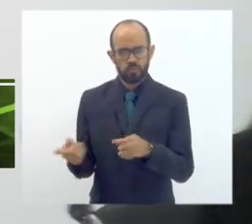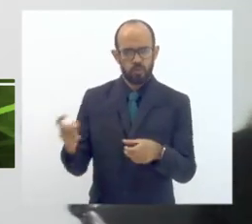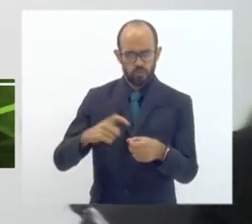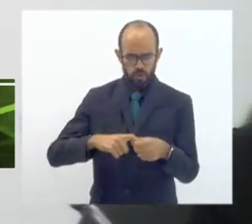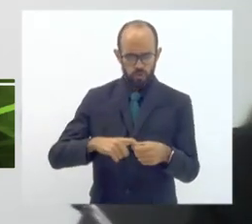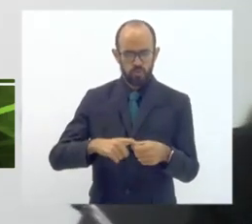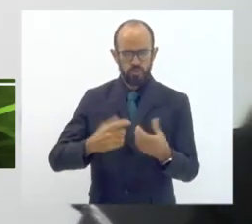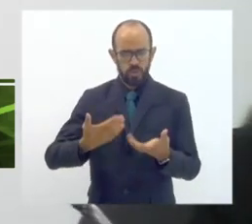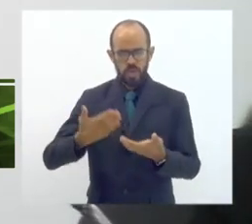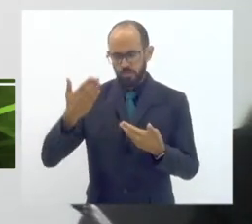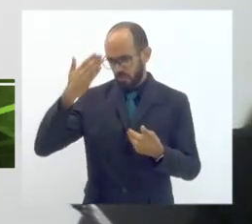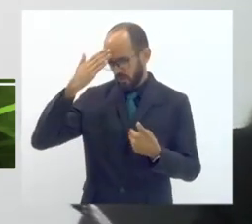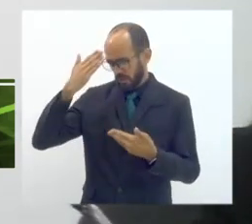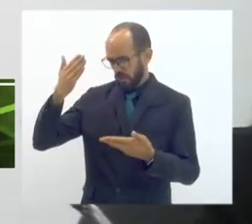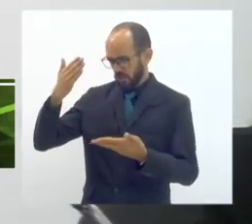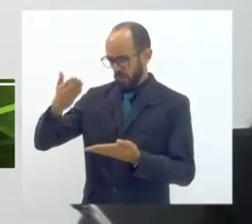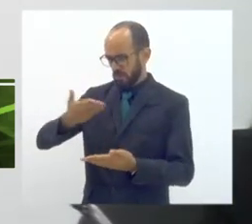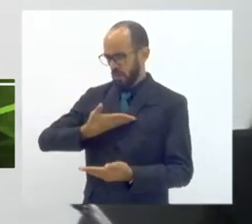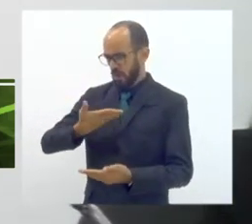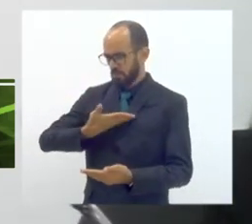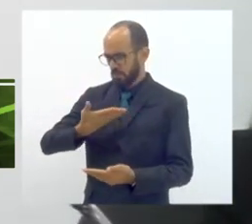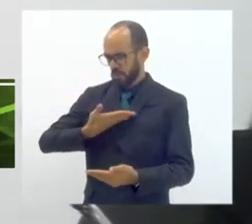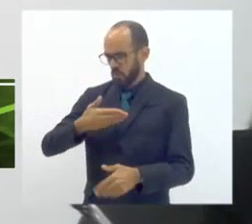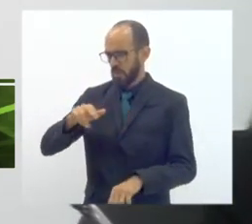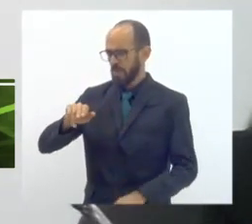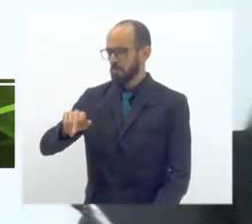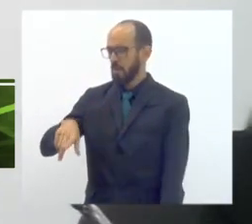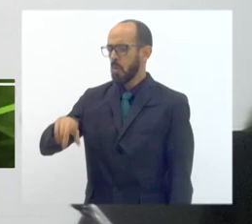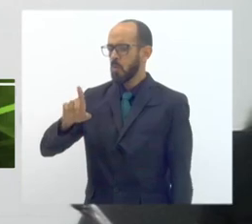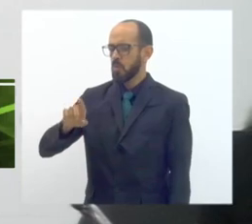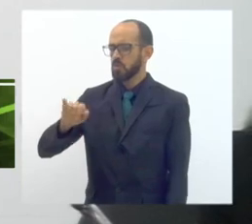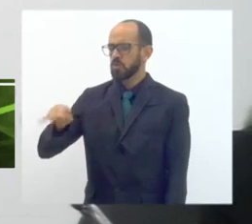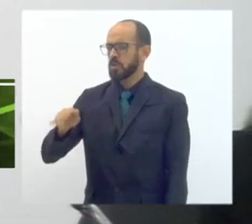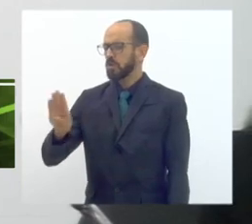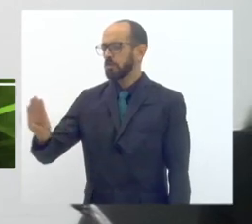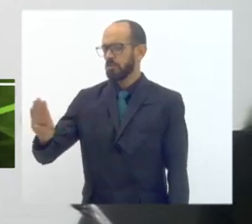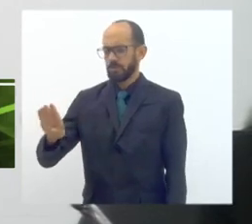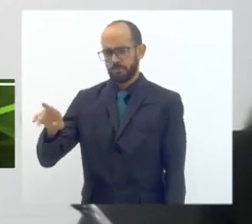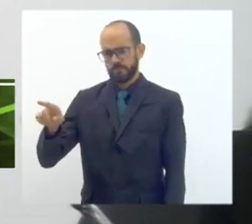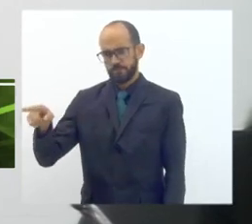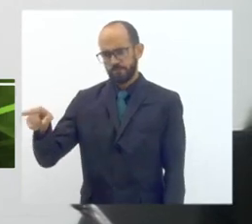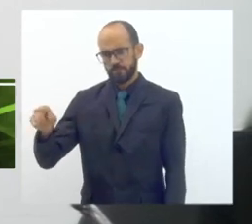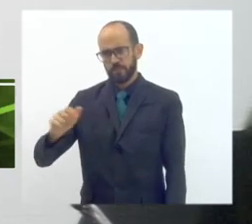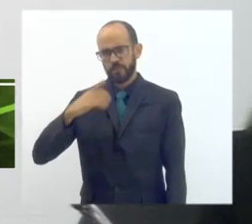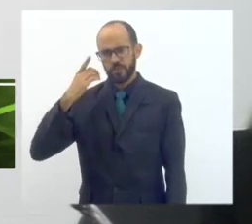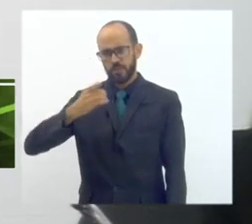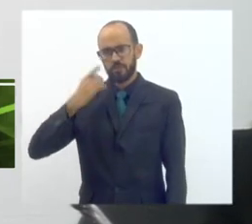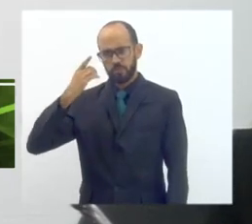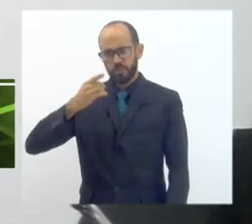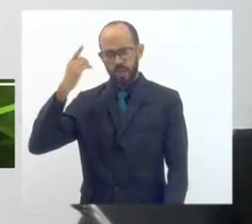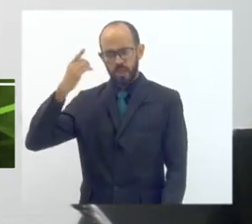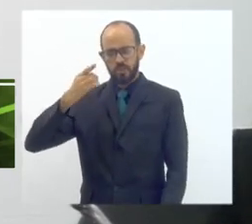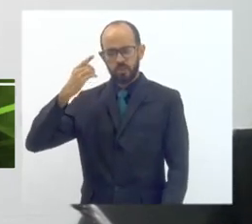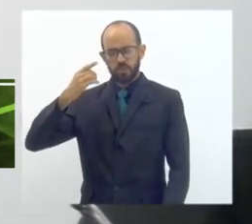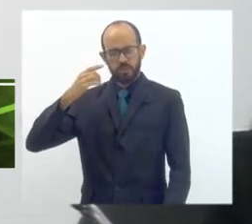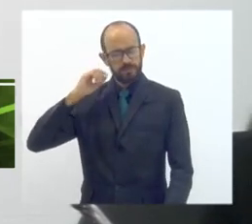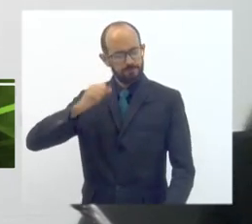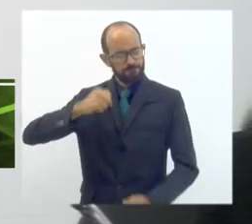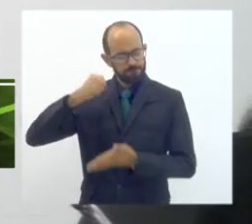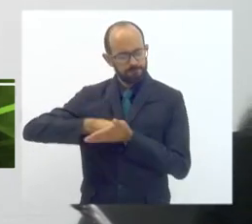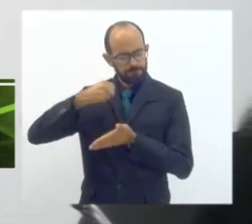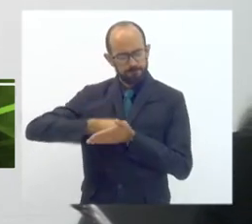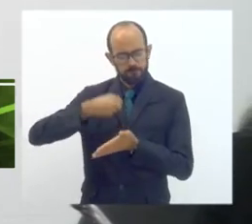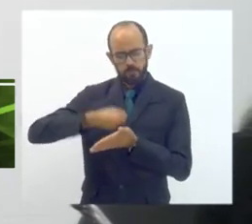em primeiro lugar, agradecer o meu amigo, o irmão Jair Bittencourt, esse deputado que tanto luta para o nosso interior